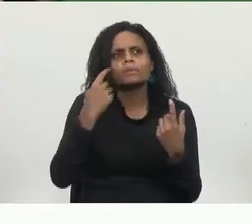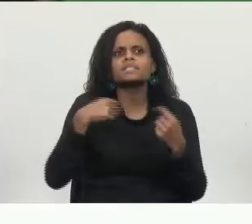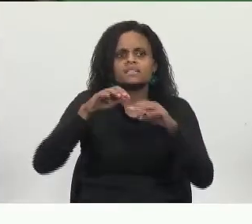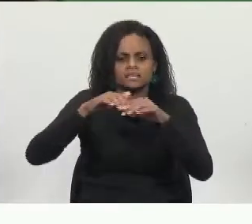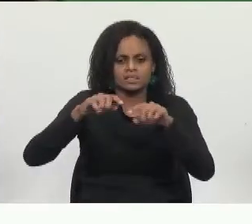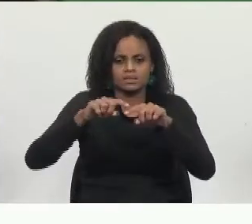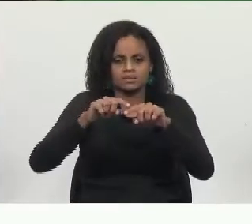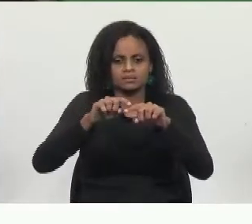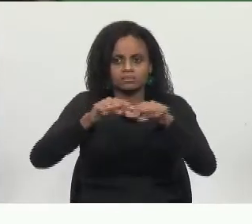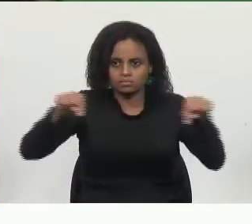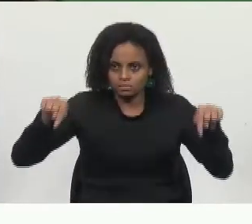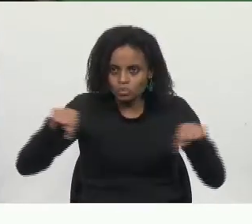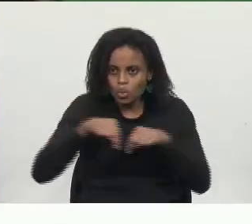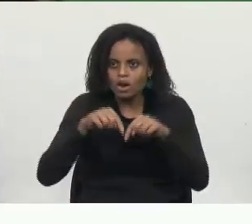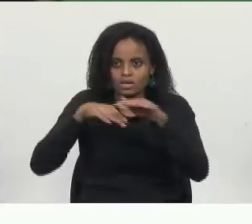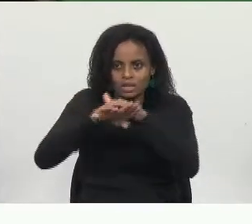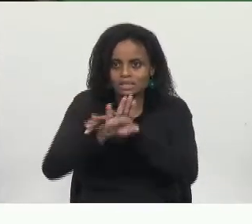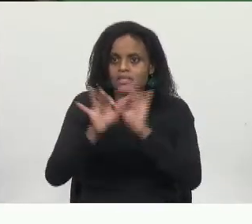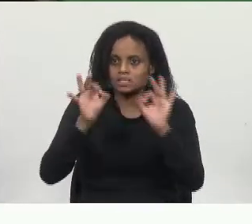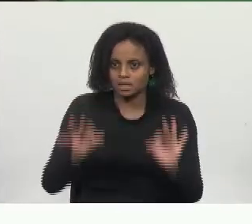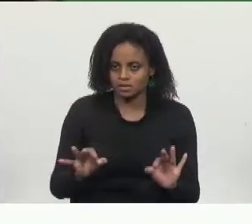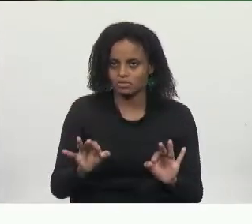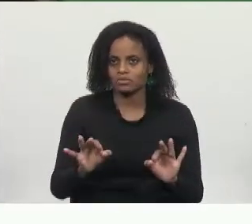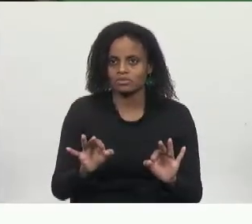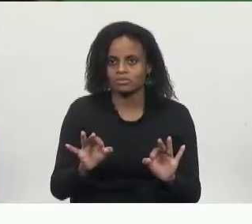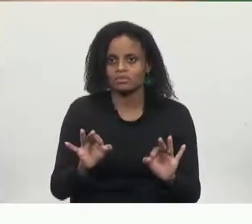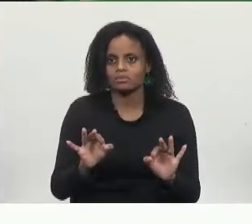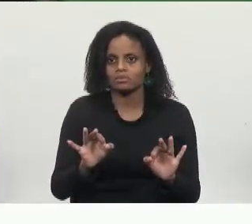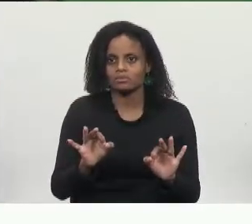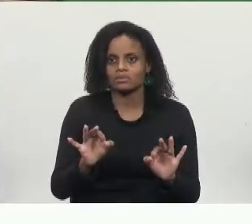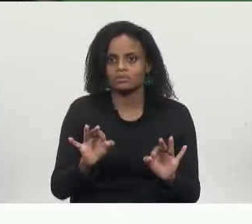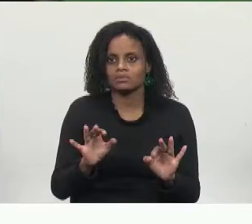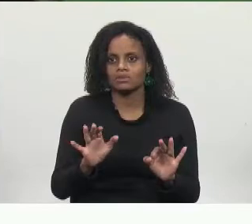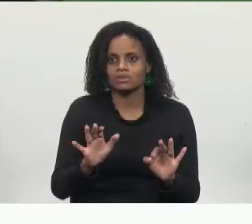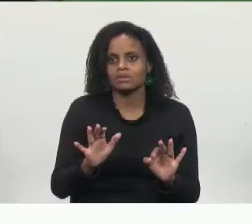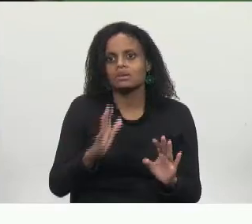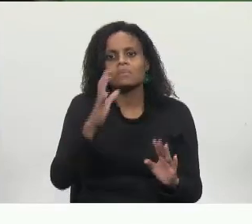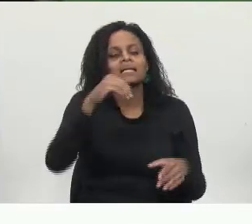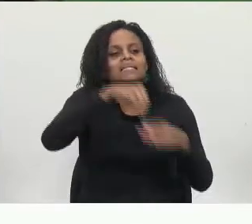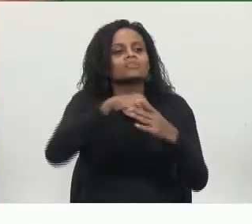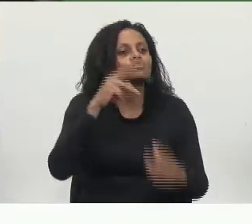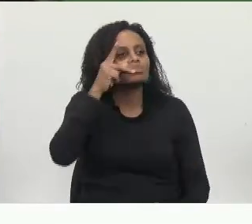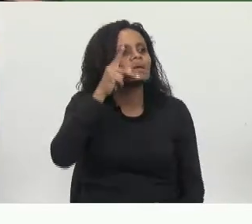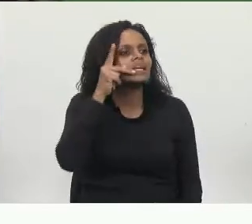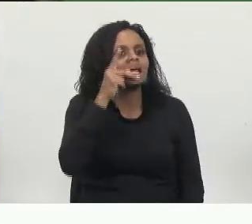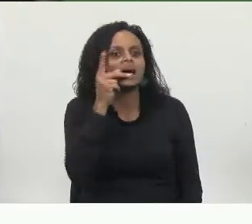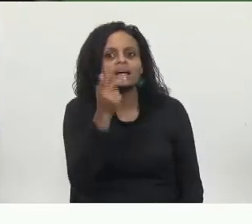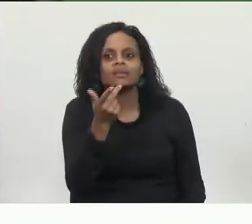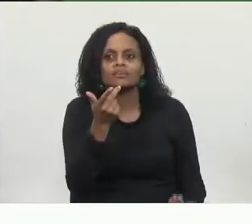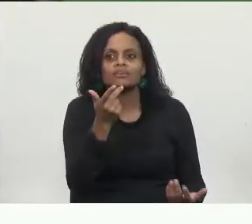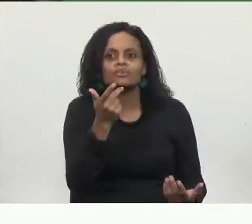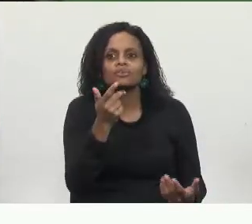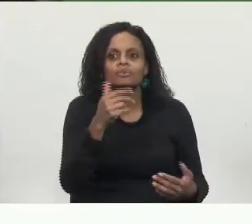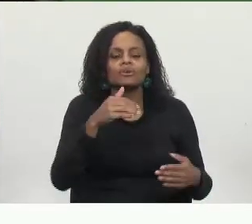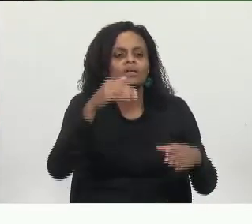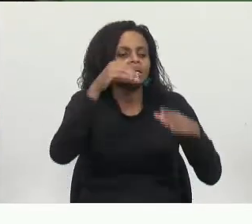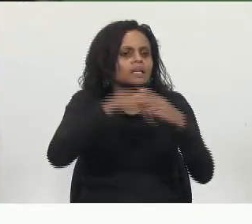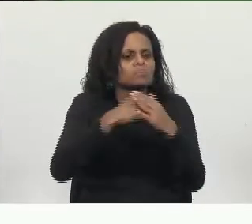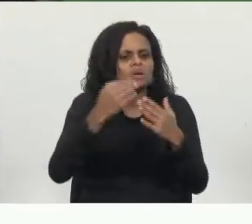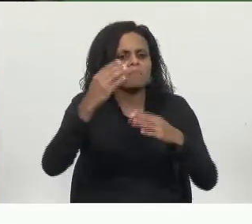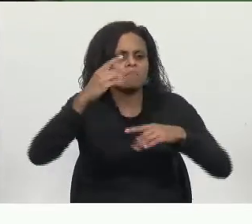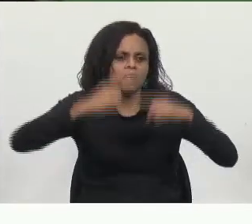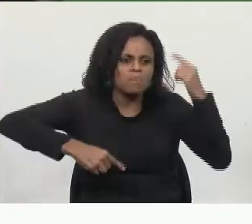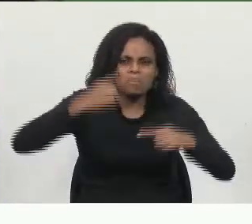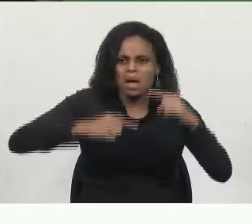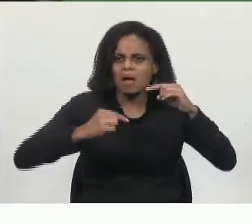mas eu não vejo como razoável que deputados andem armados em plenário no meio de debates e etc. Não acho que isso